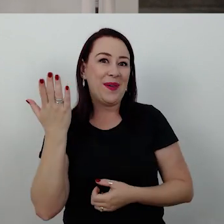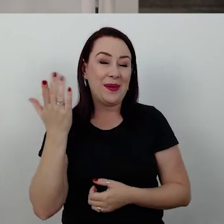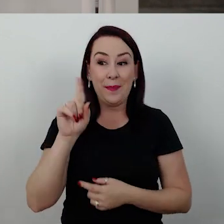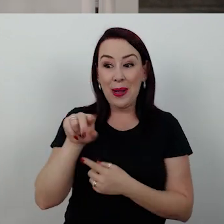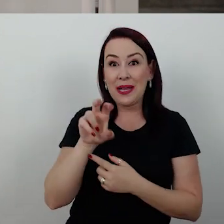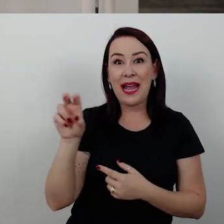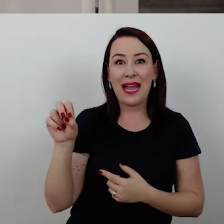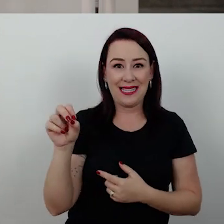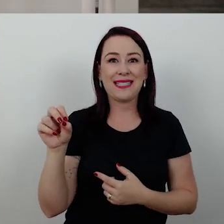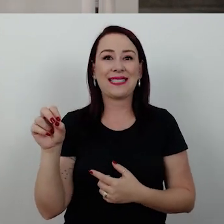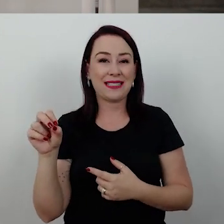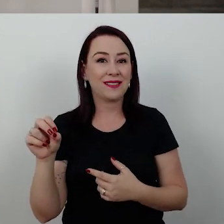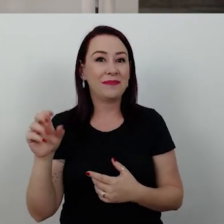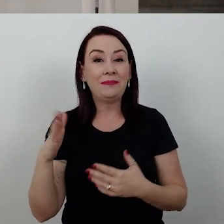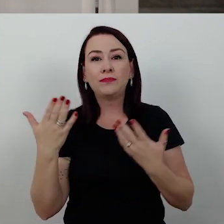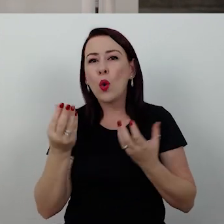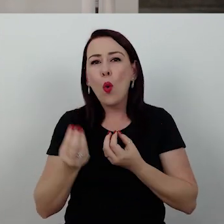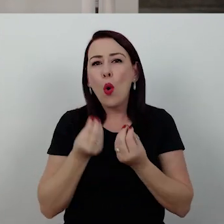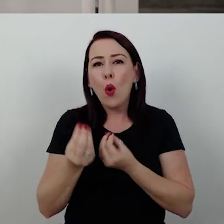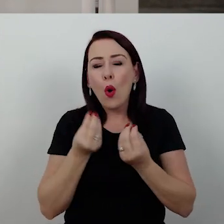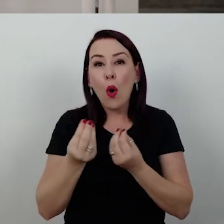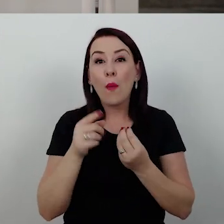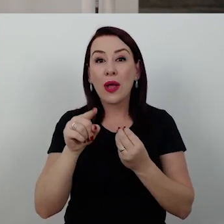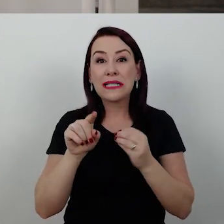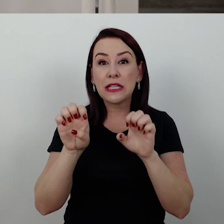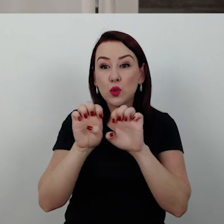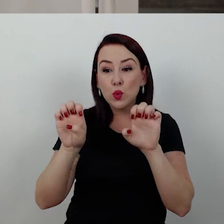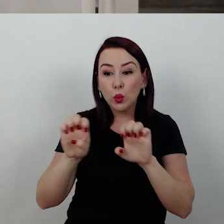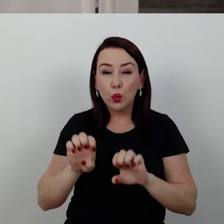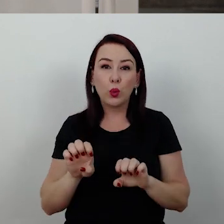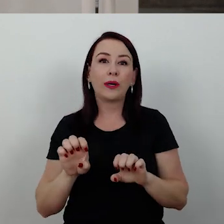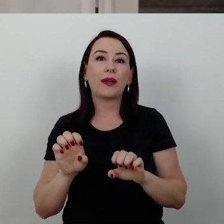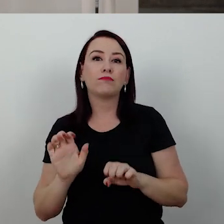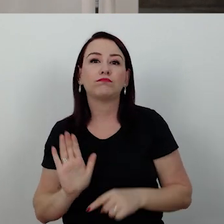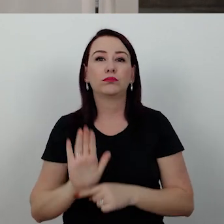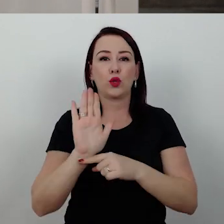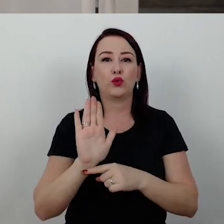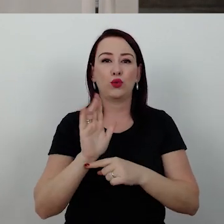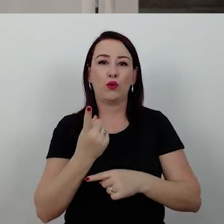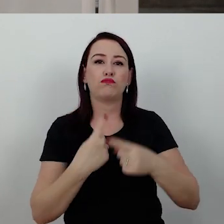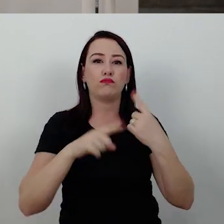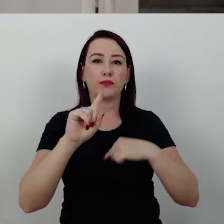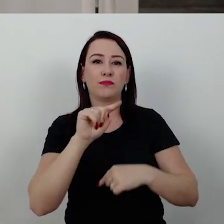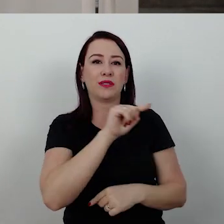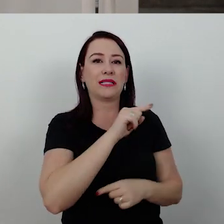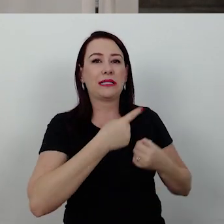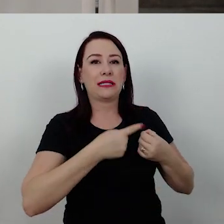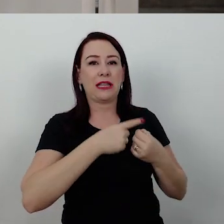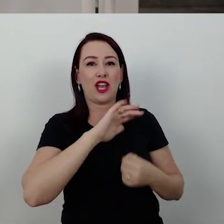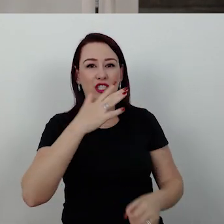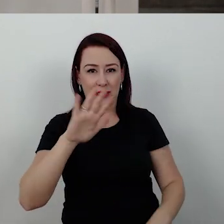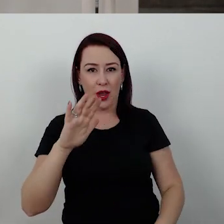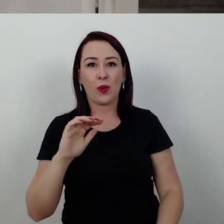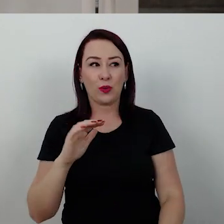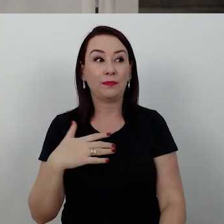né? E essa estrutura, isso também ajudou muito a impulsionar Santos, né? Então, eu vejo assim que Film Commission,